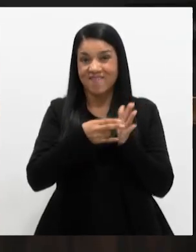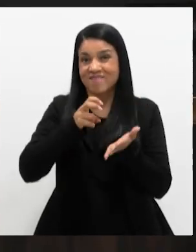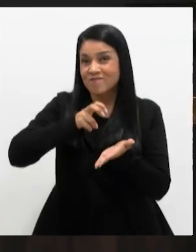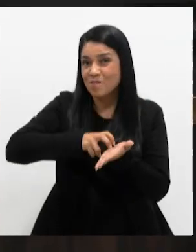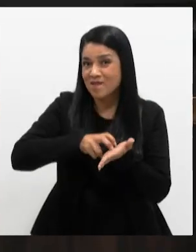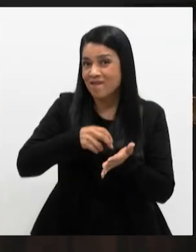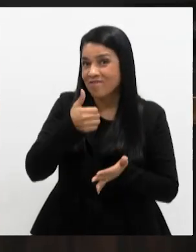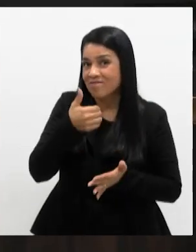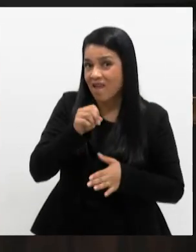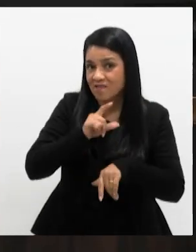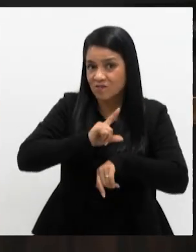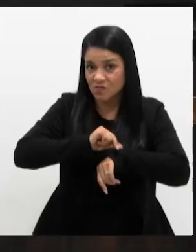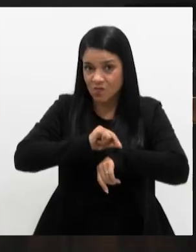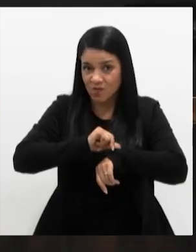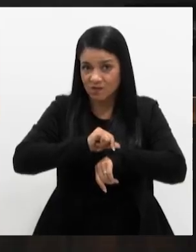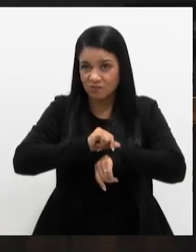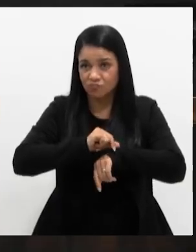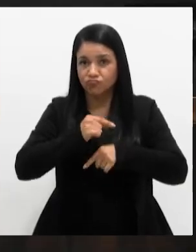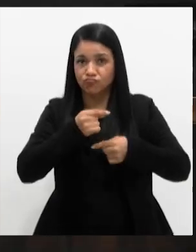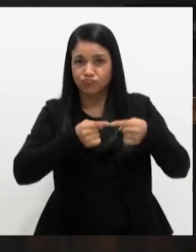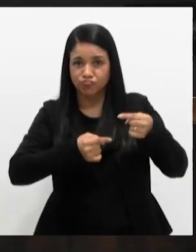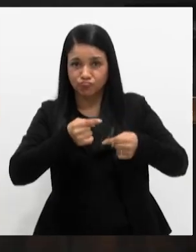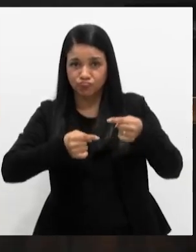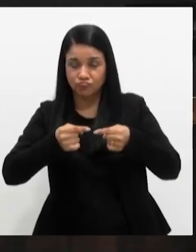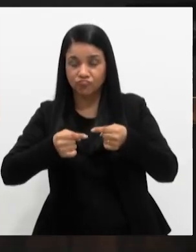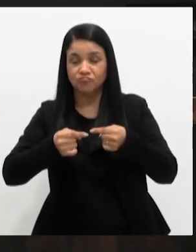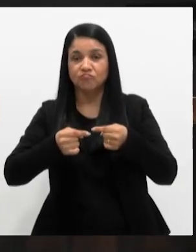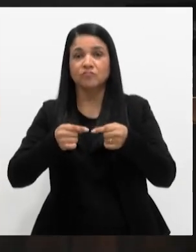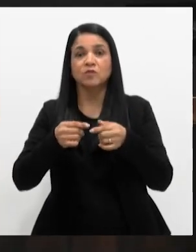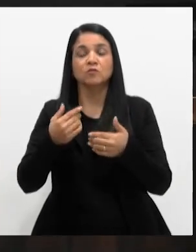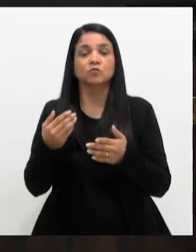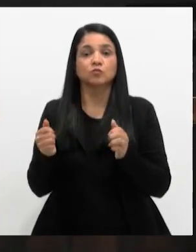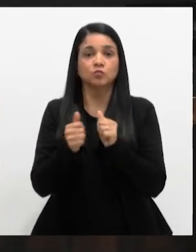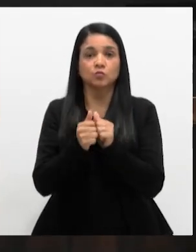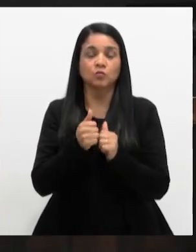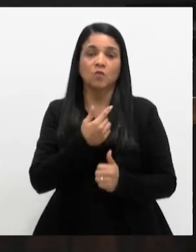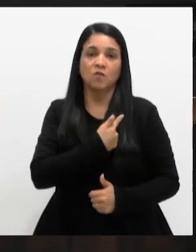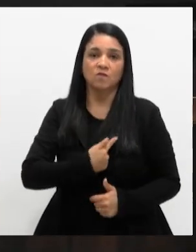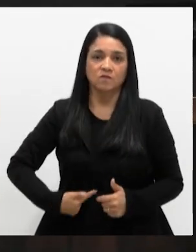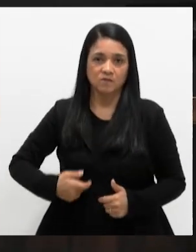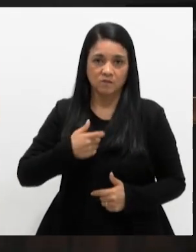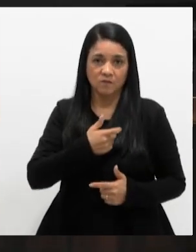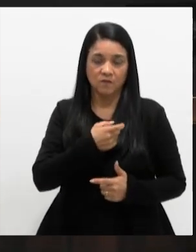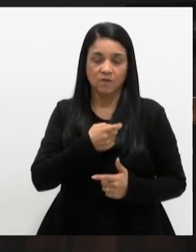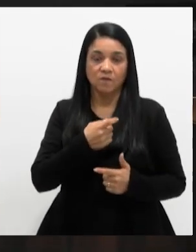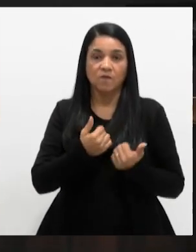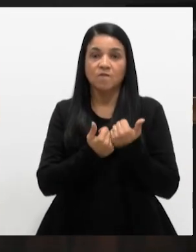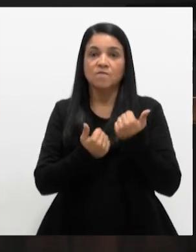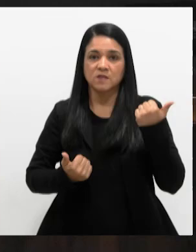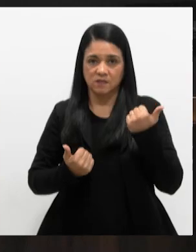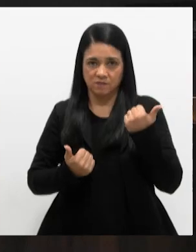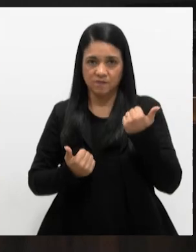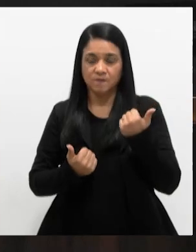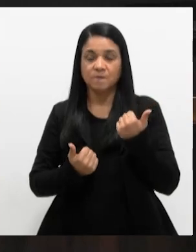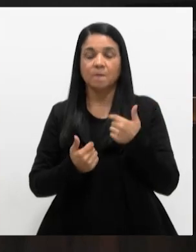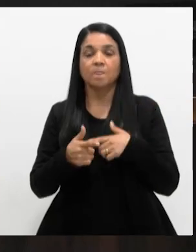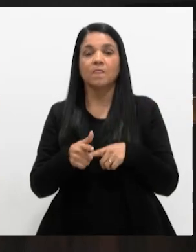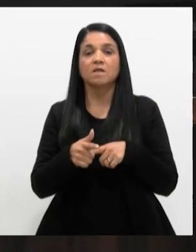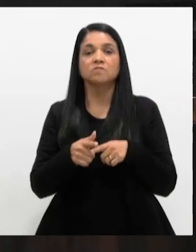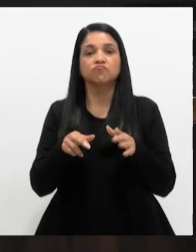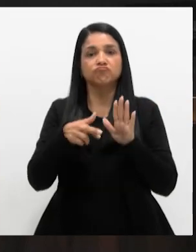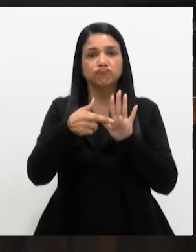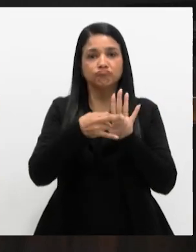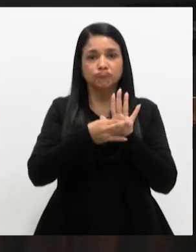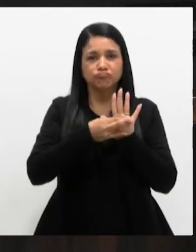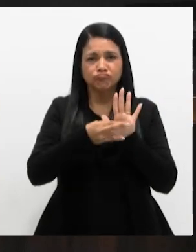manhã, estava sabatinando o nosso vice-governador e com atraso, por conta em especial da Comissão de Normas Internas,